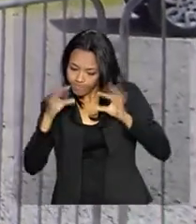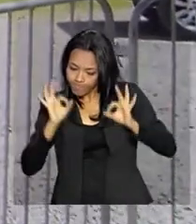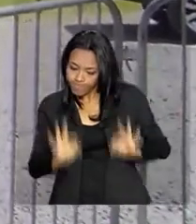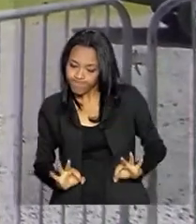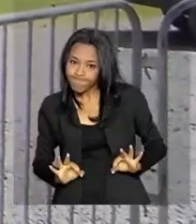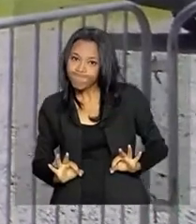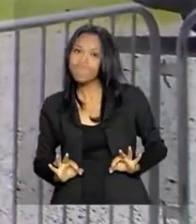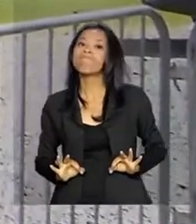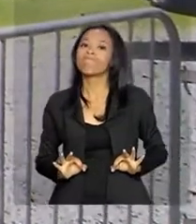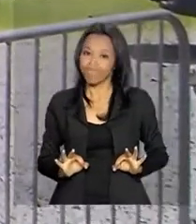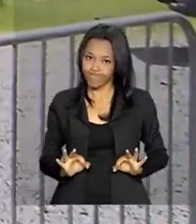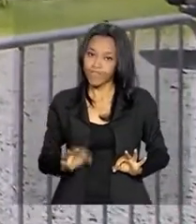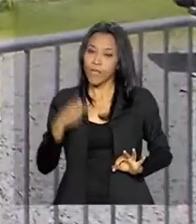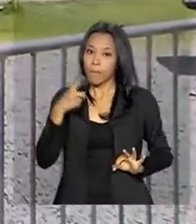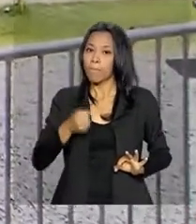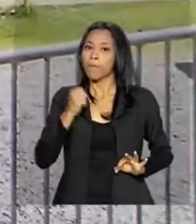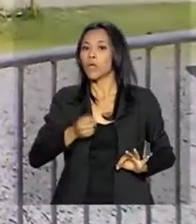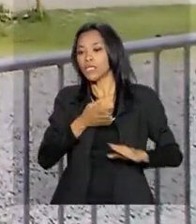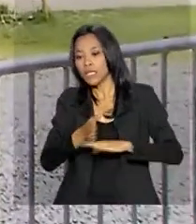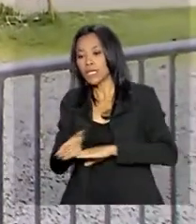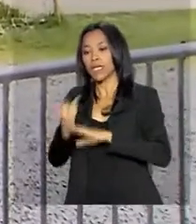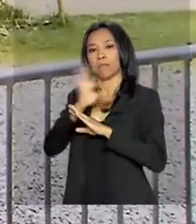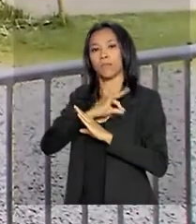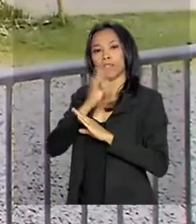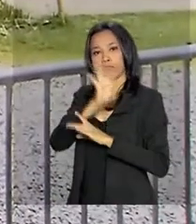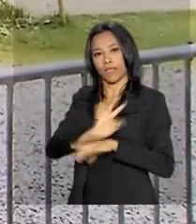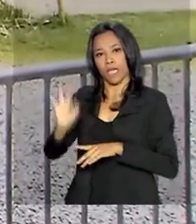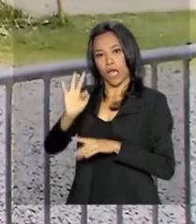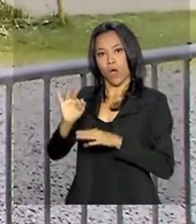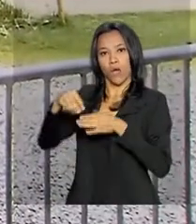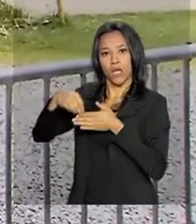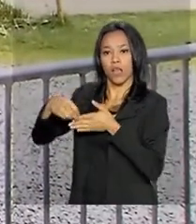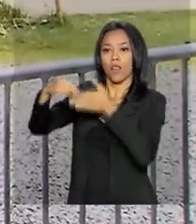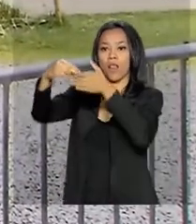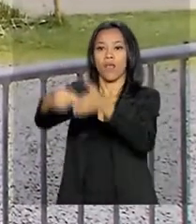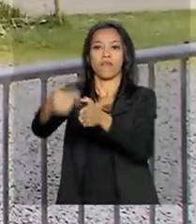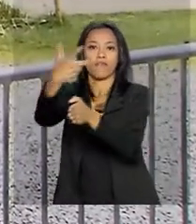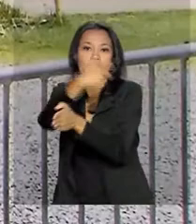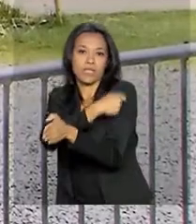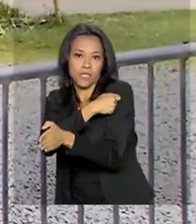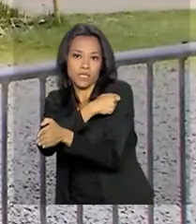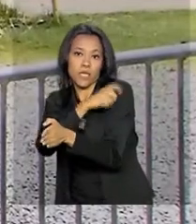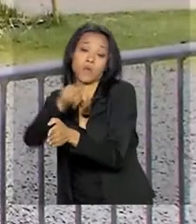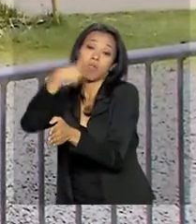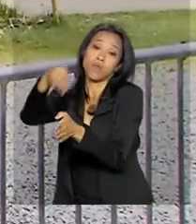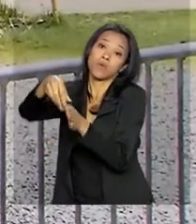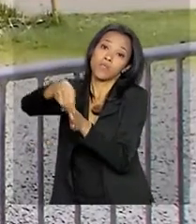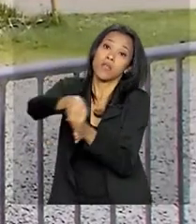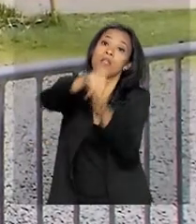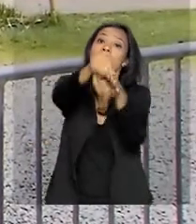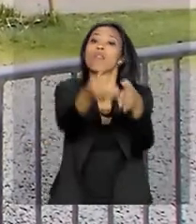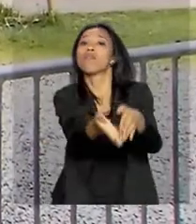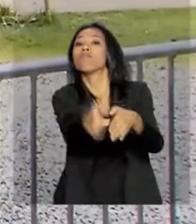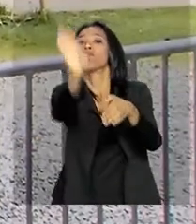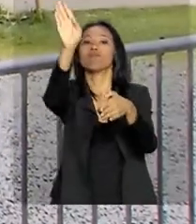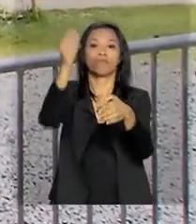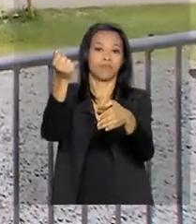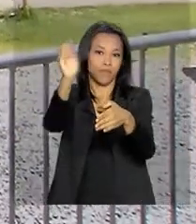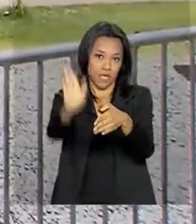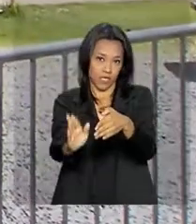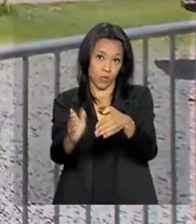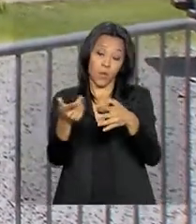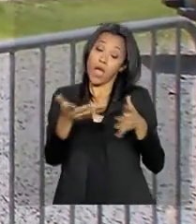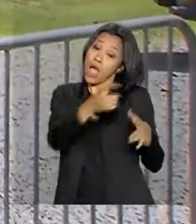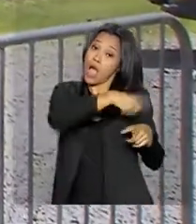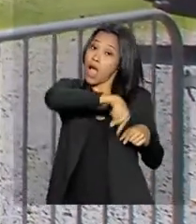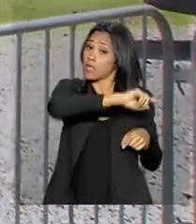de vulnerabilidade, passa pela Polícia Federal, é encaminhado para vacinação e depois segue o destino normalmente no Brasil. Já as pessoas que